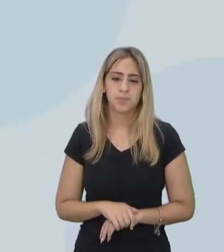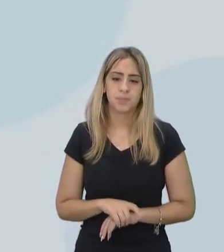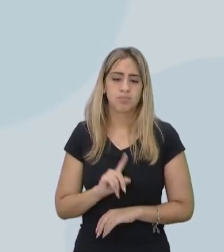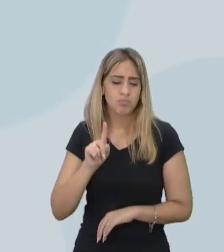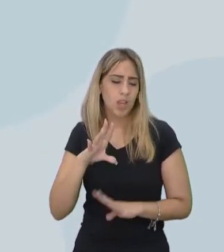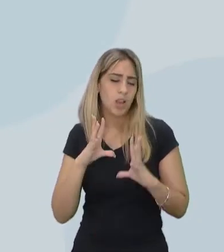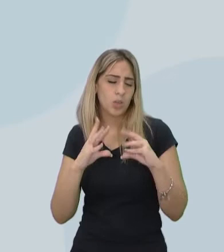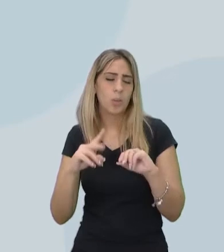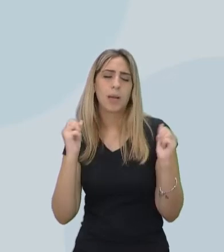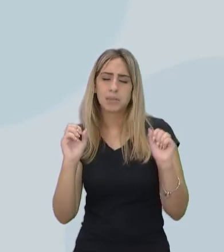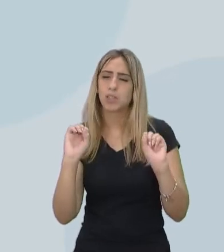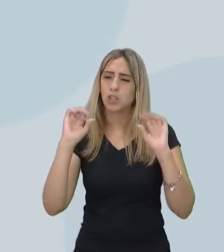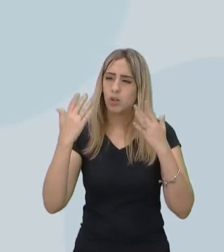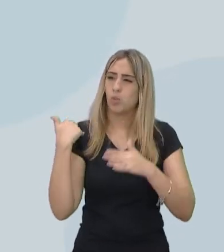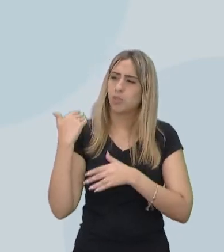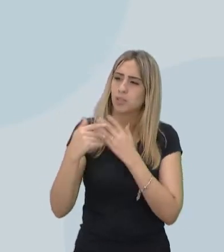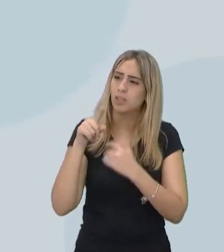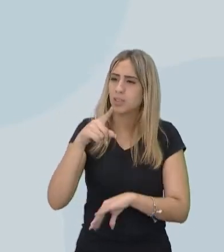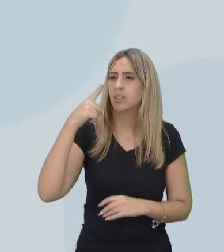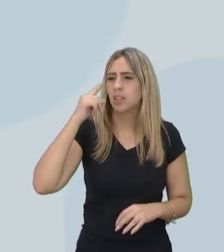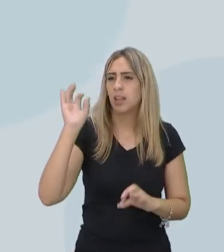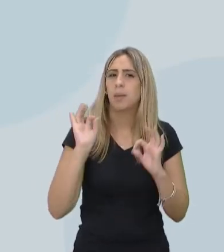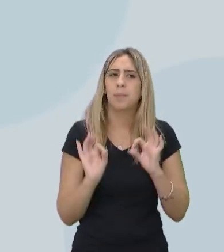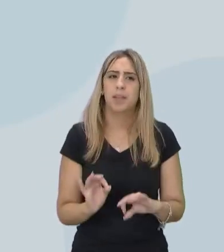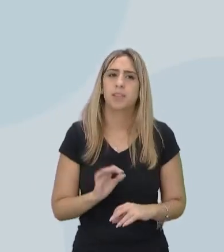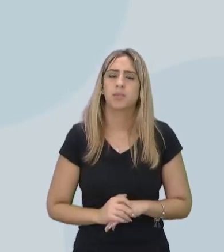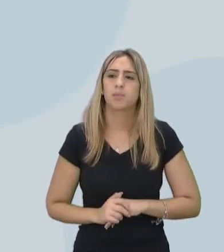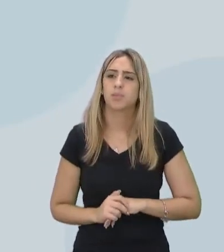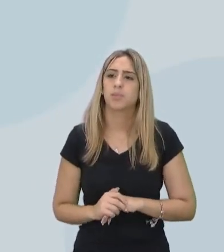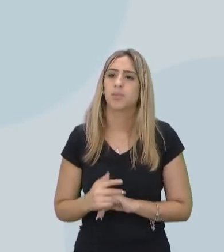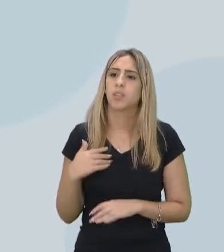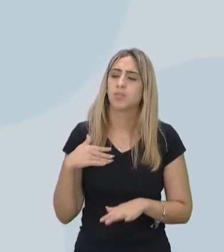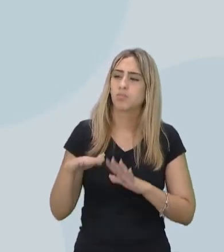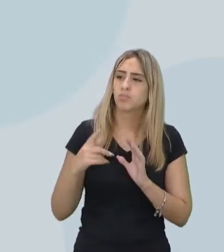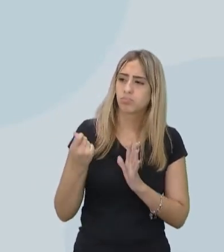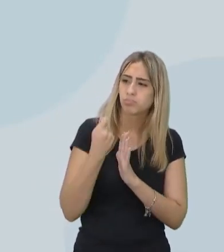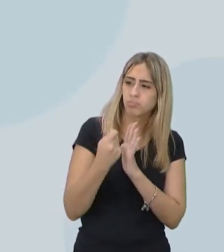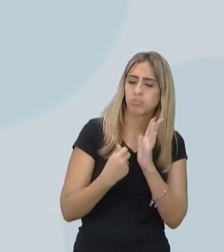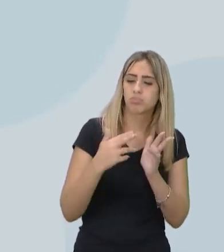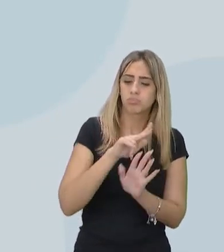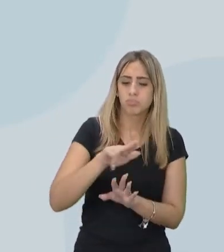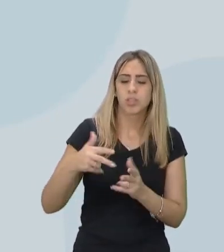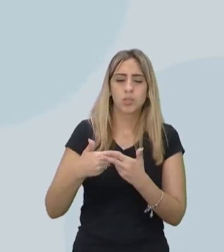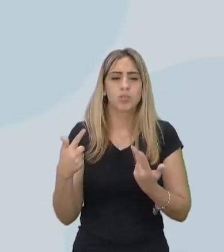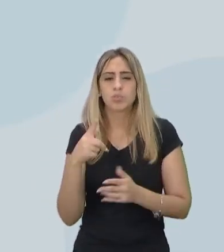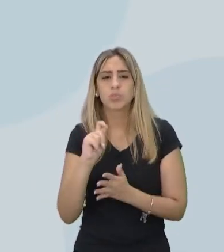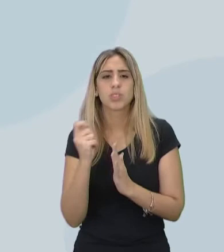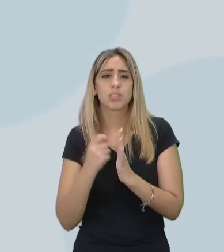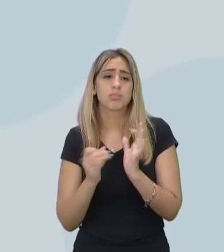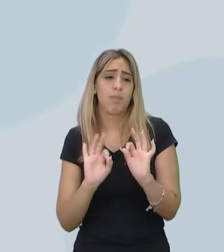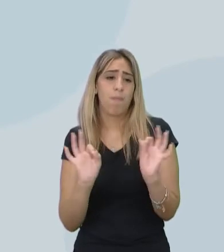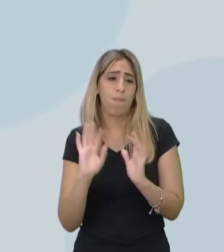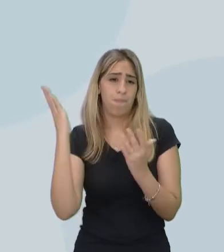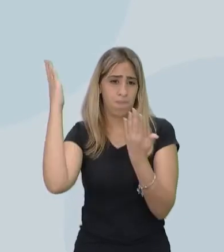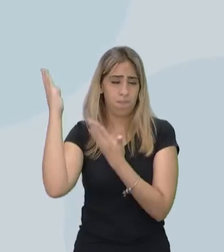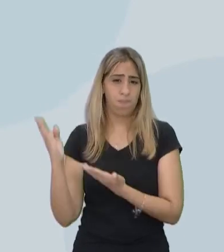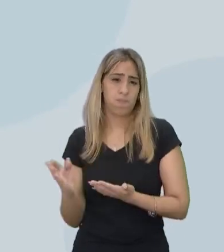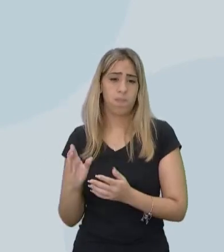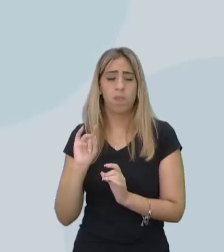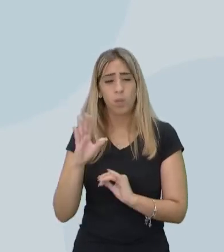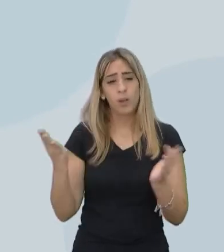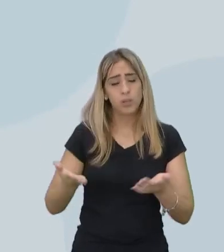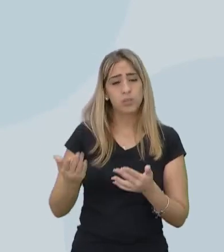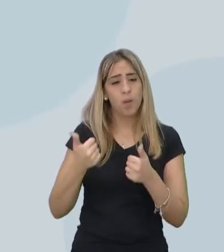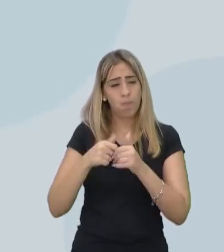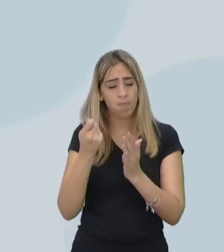né? Mas pode acontecer, é essa ideia mesmo, Que né? legal. Às vezes vão escrever várias coisas e pode ser que você não tenha escrito nenhuma dessas aqui. Só que agora